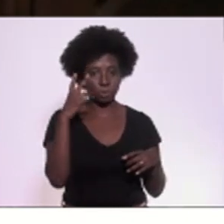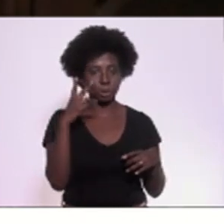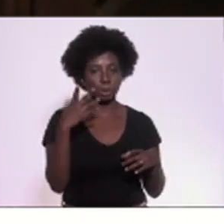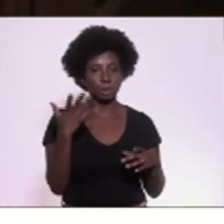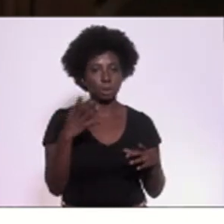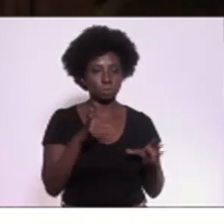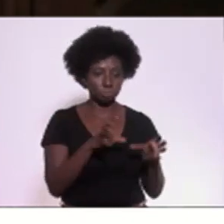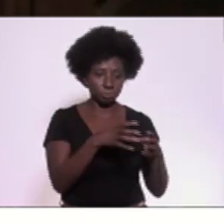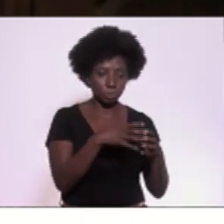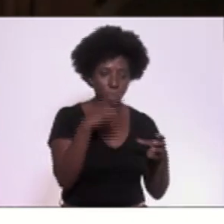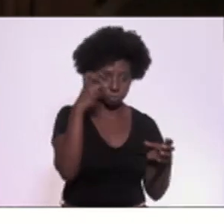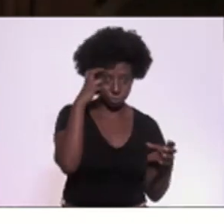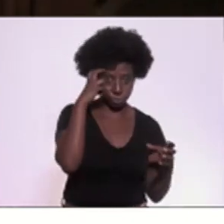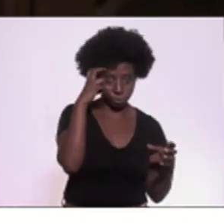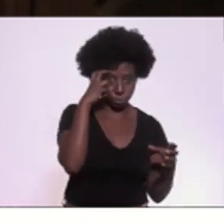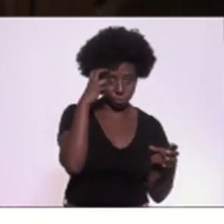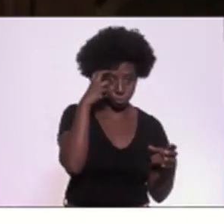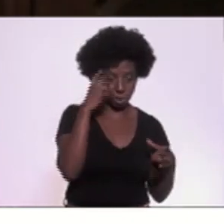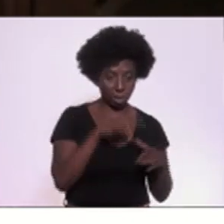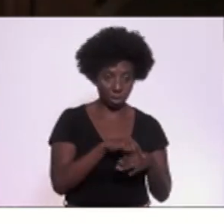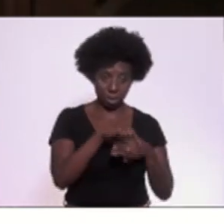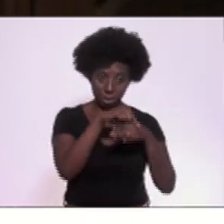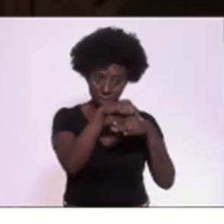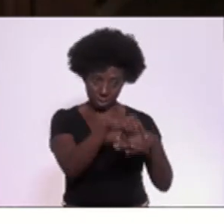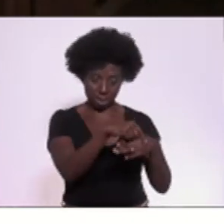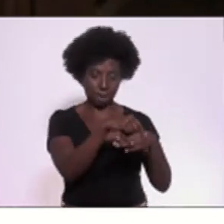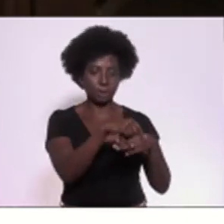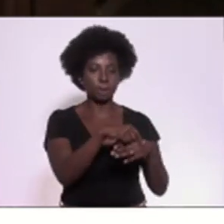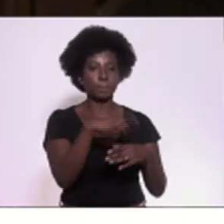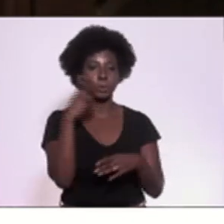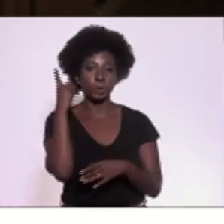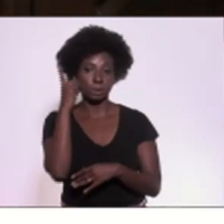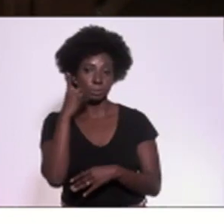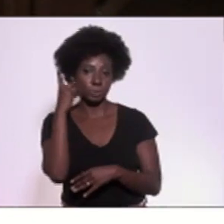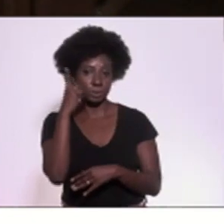presidida pelo deputado Eliomar Coelho,